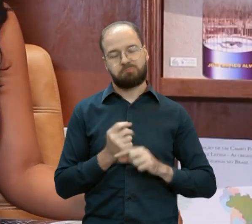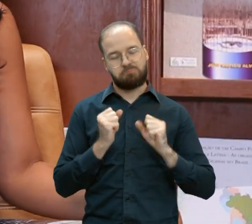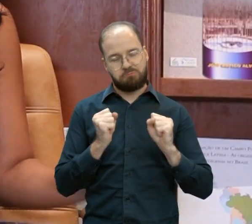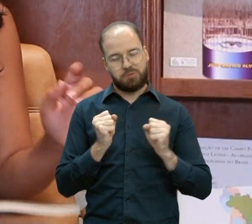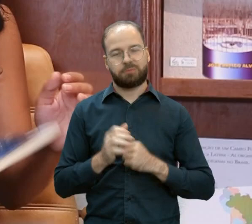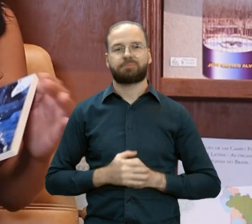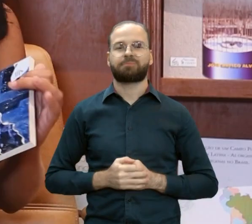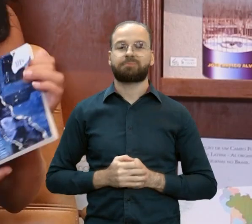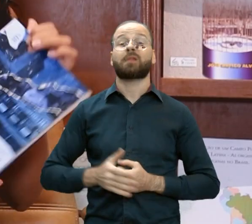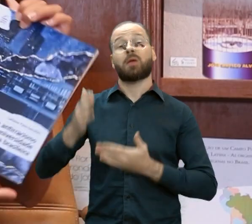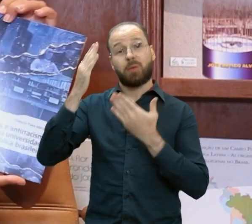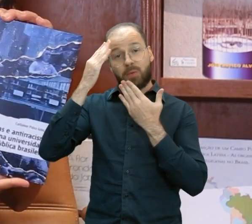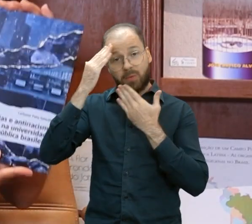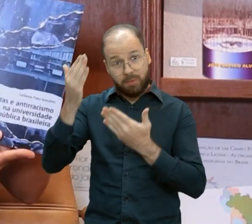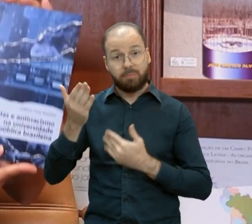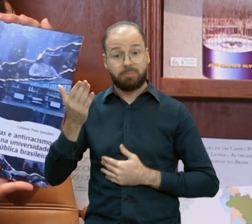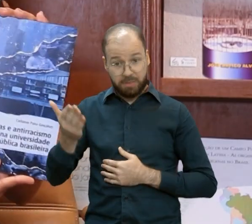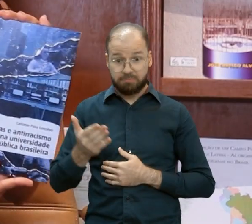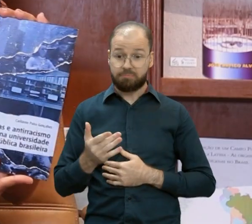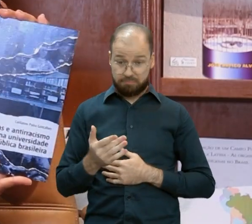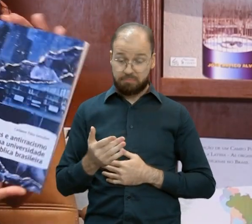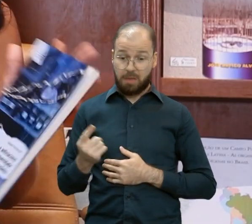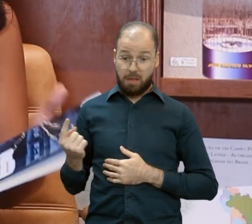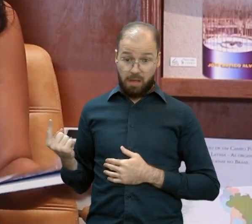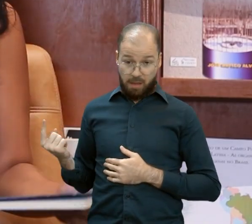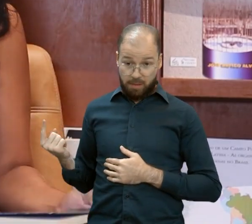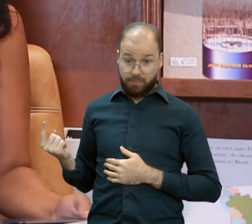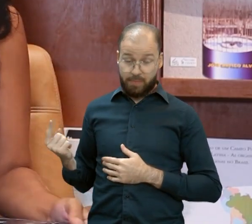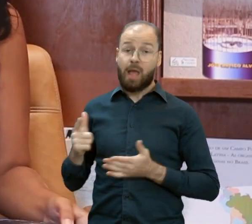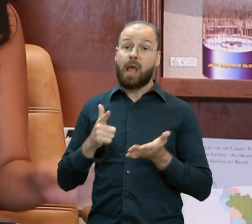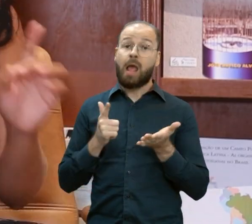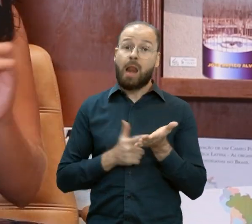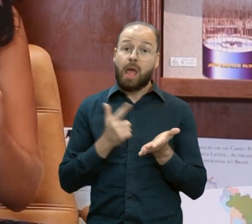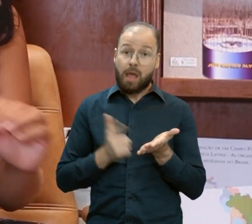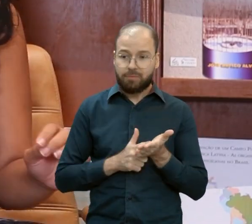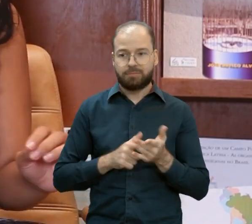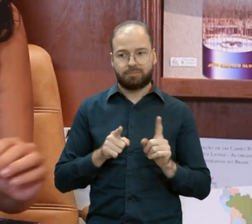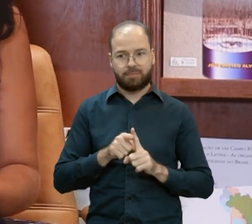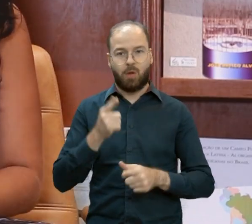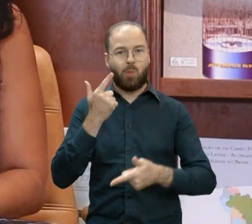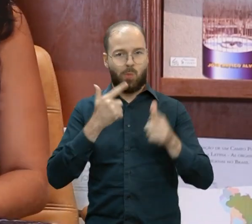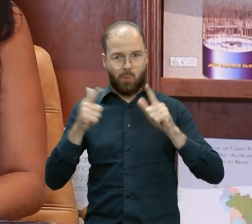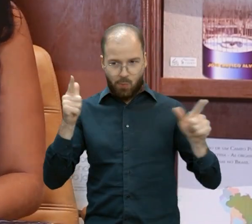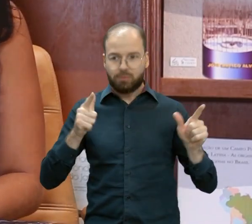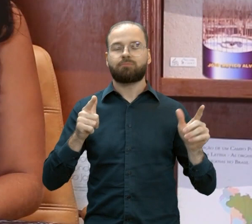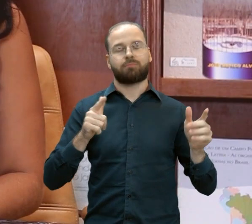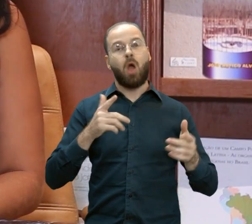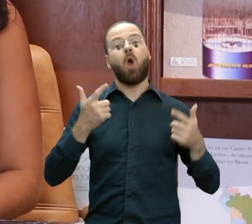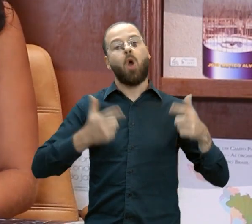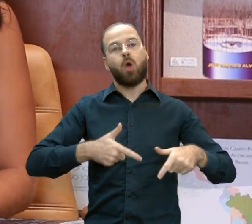Obrigada. E essa aqui e outras publicações estão disponíveis lá no site